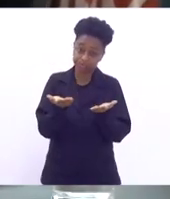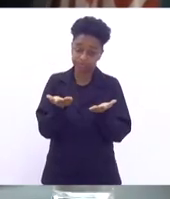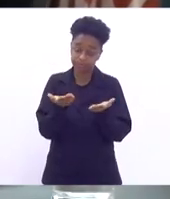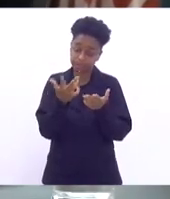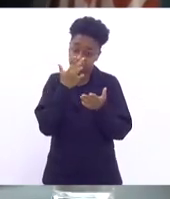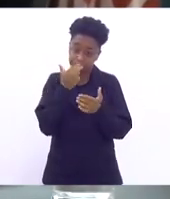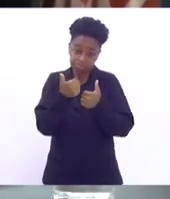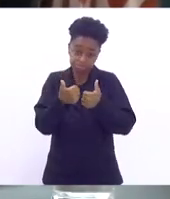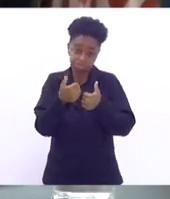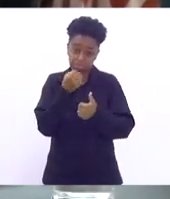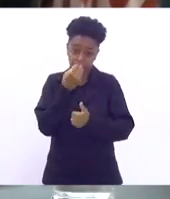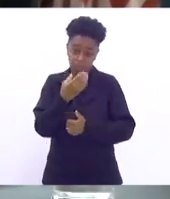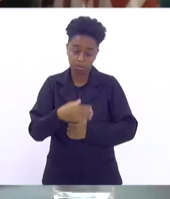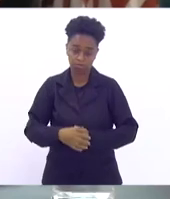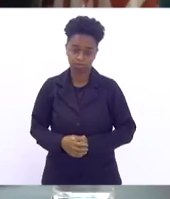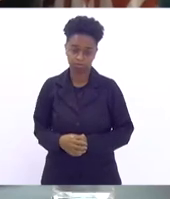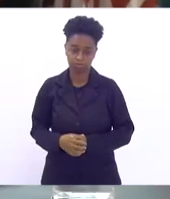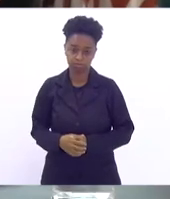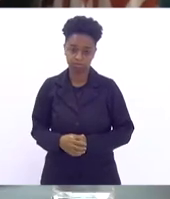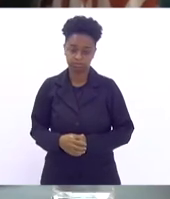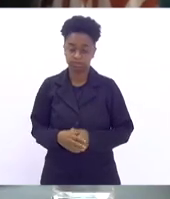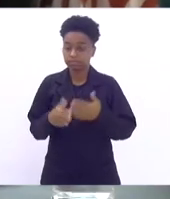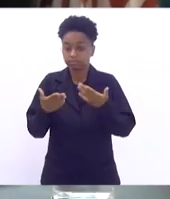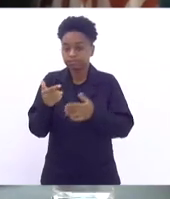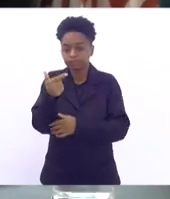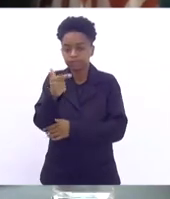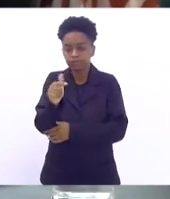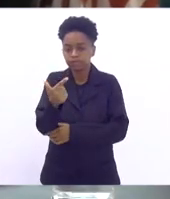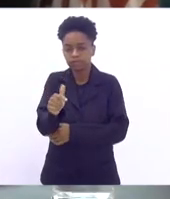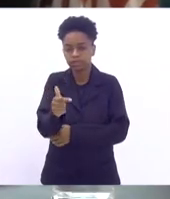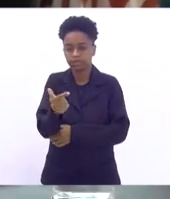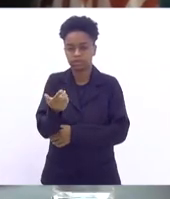pertinente e não tem